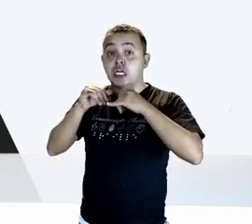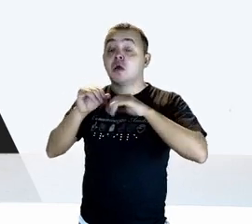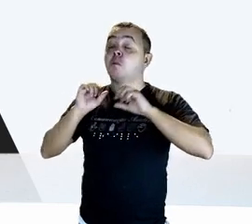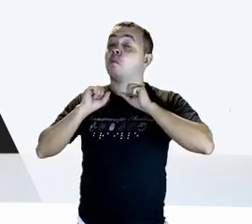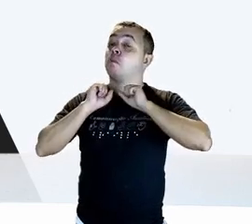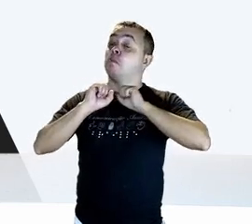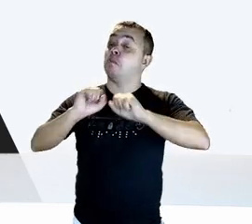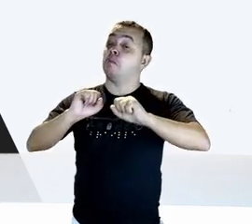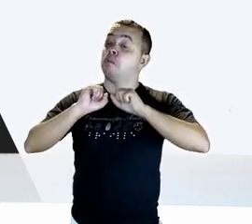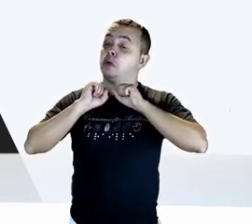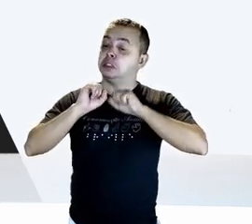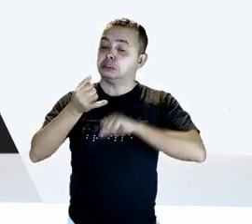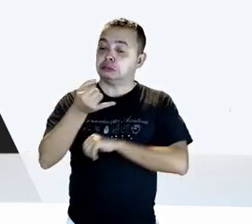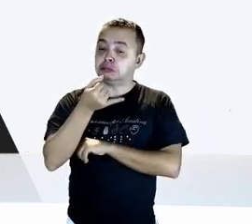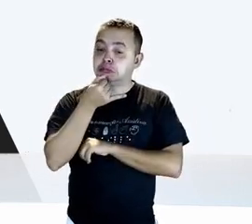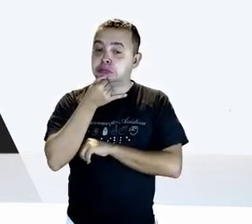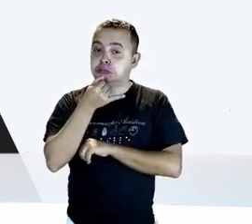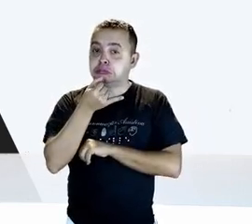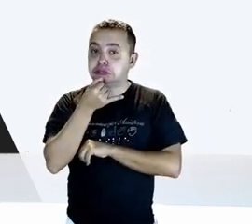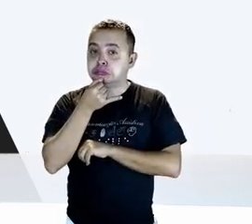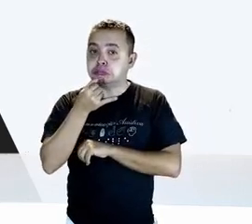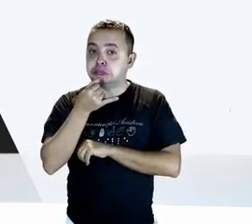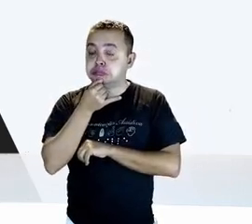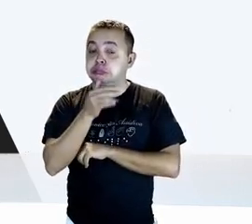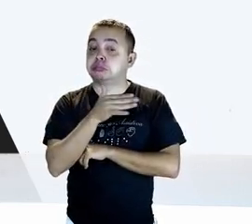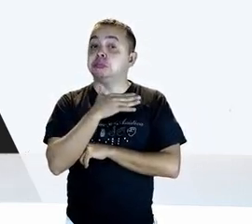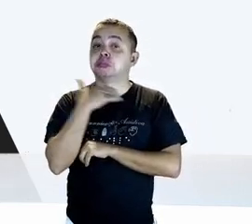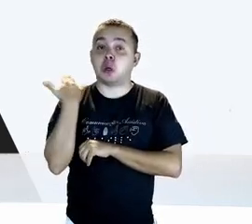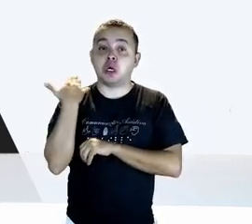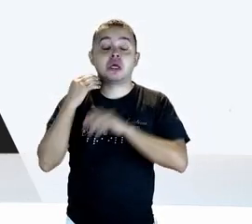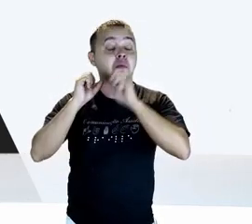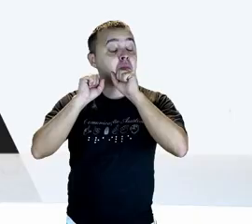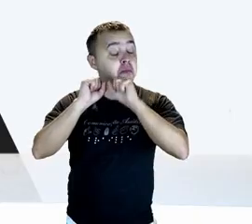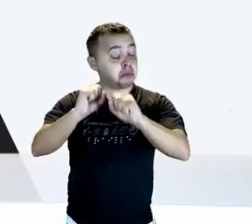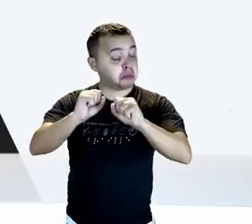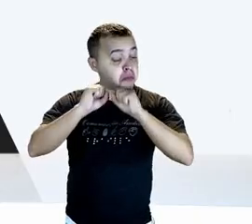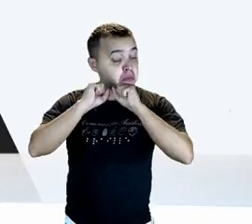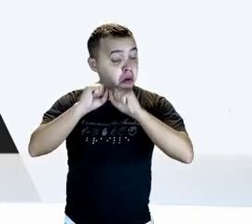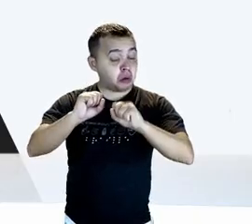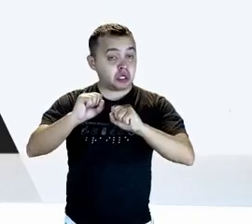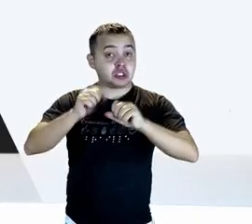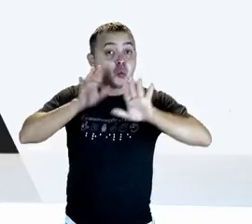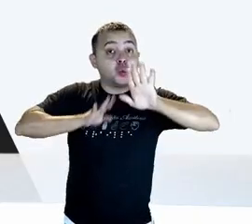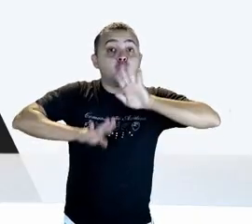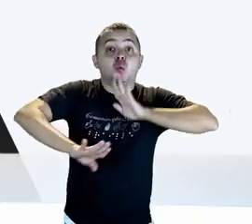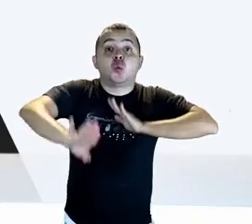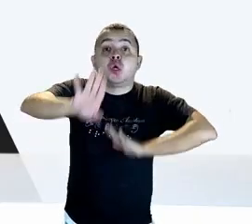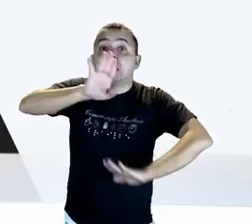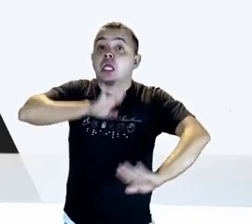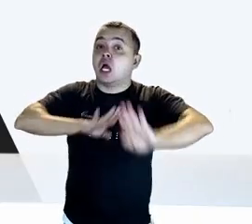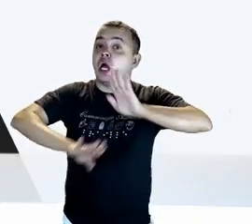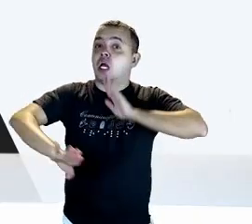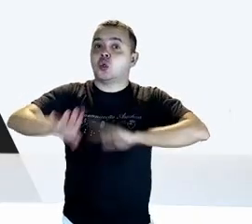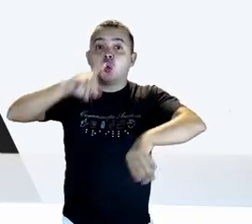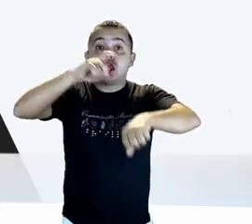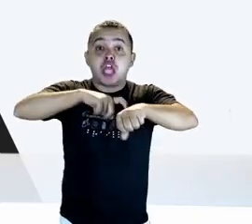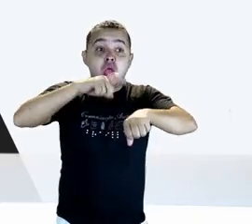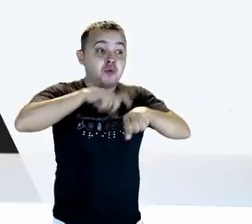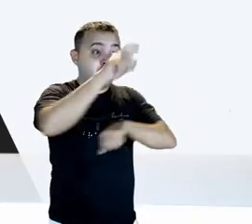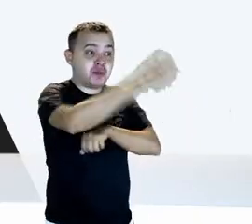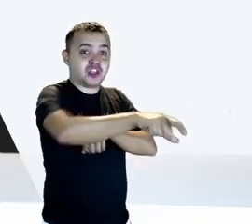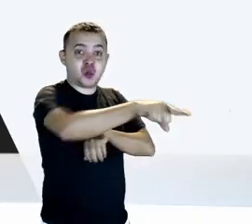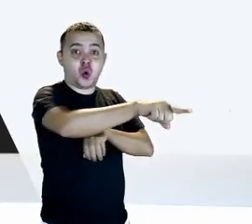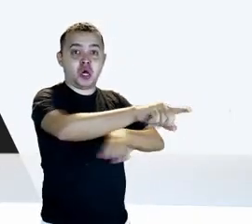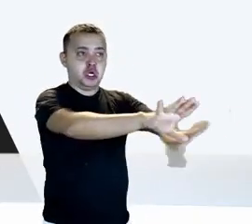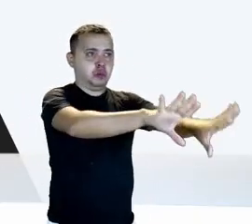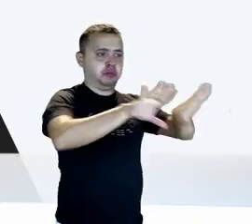resultar em sequelas ou até a morte. Perfeito? Então, a quantidade, o tempo que essa